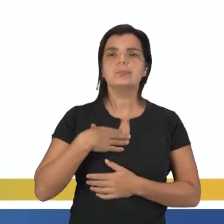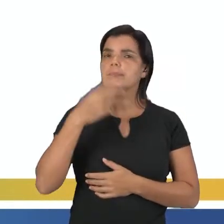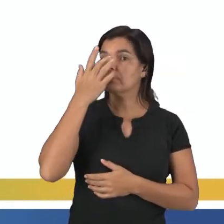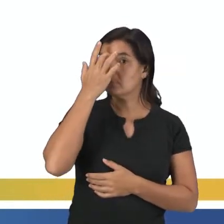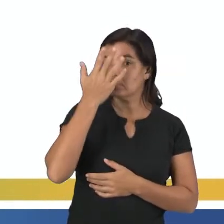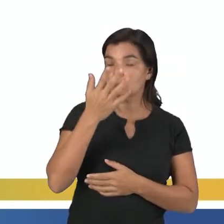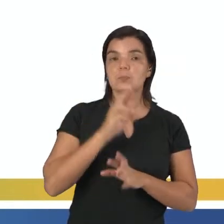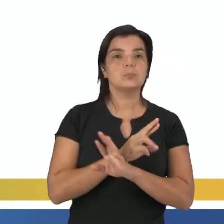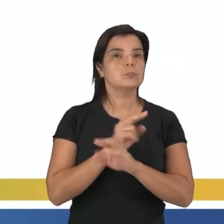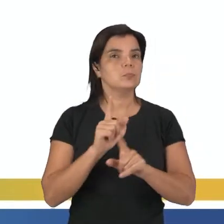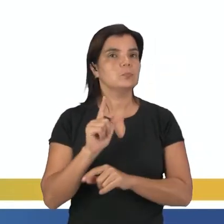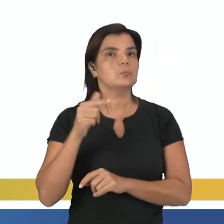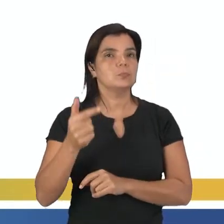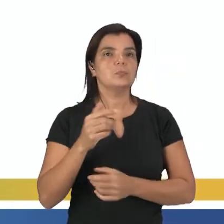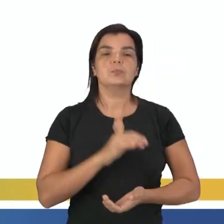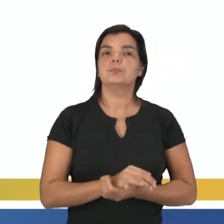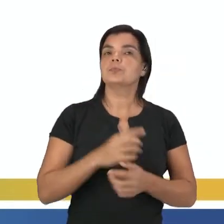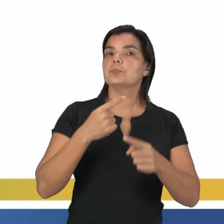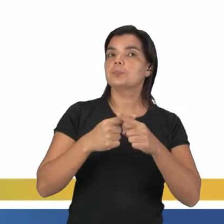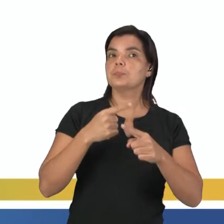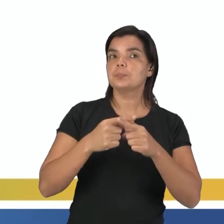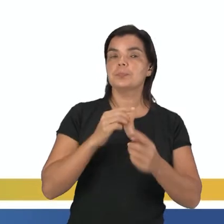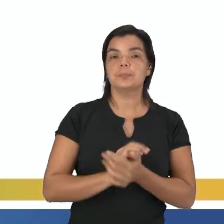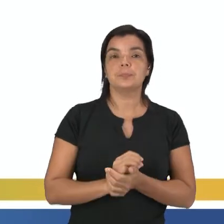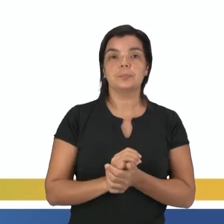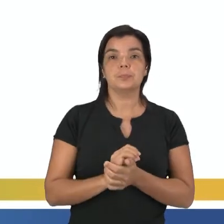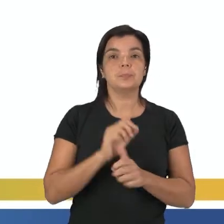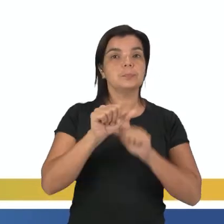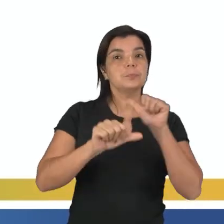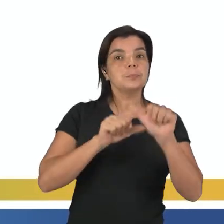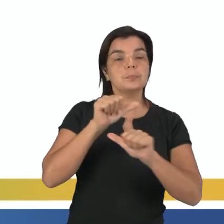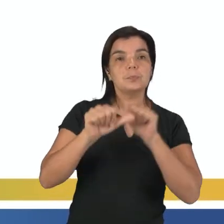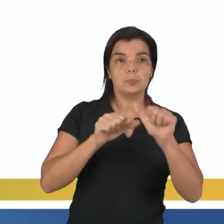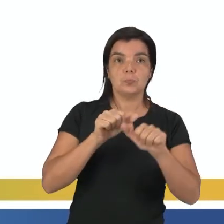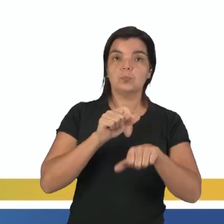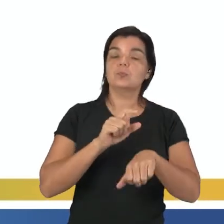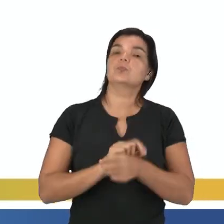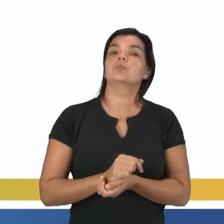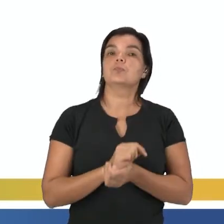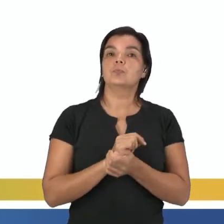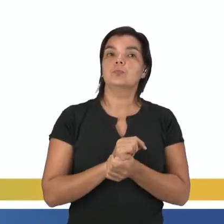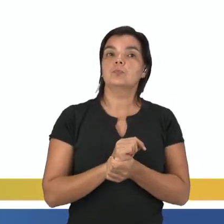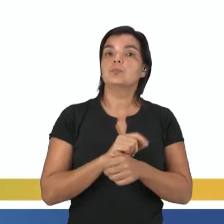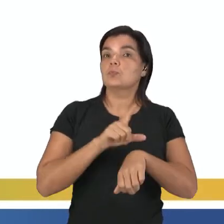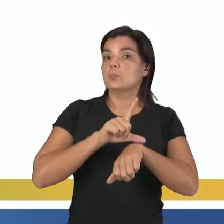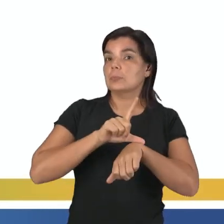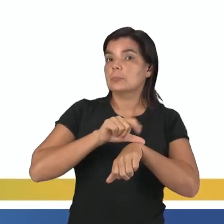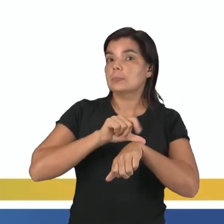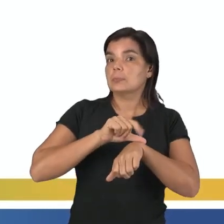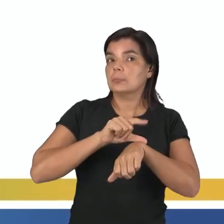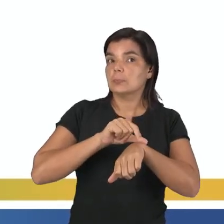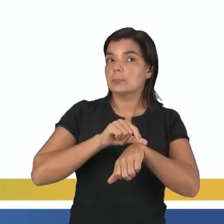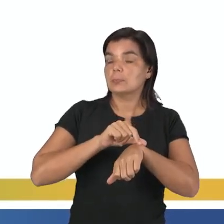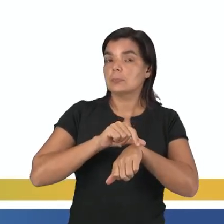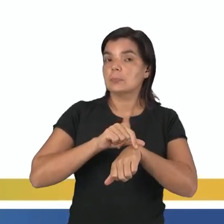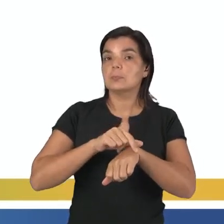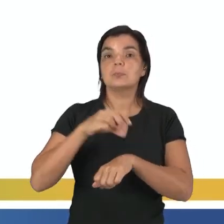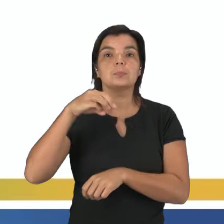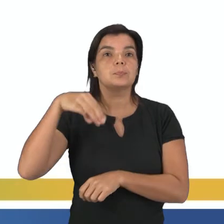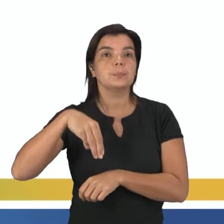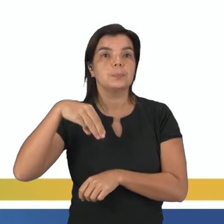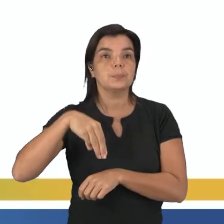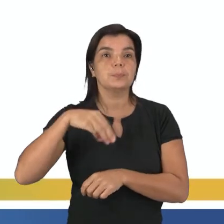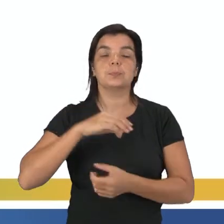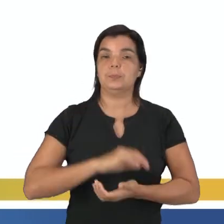e diferente dos outros, né? Por quê? Para você transformar, no caso do maior para o menor,